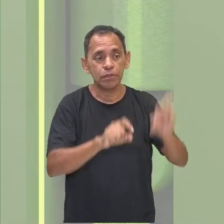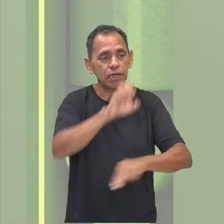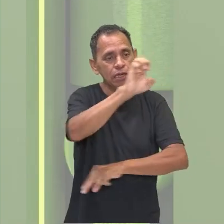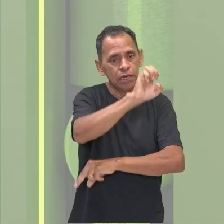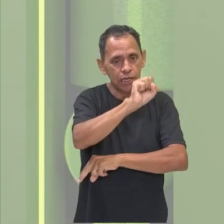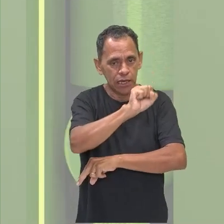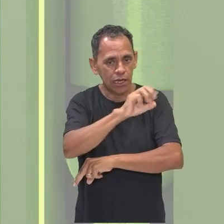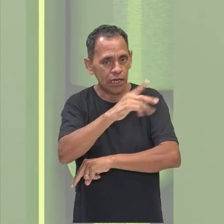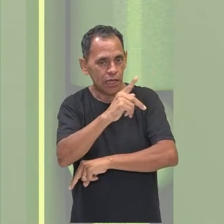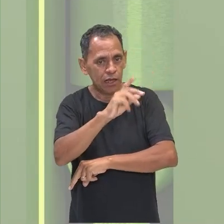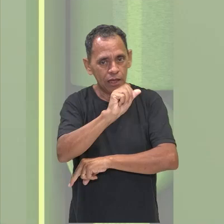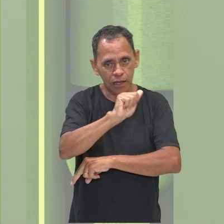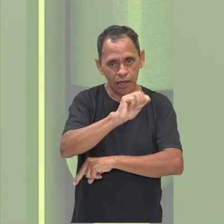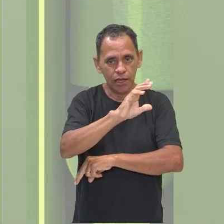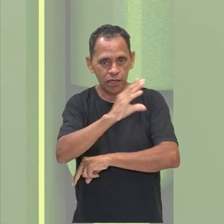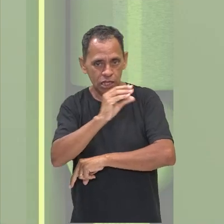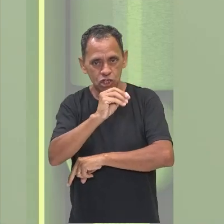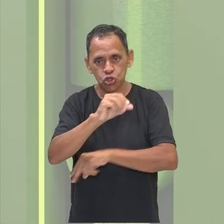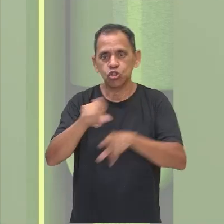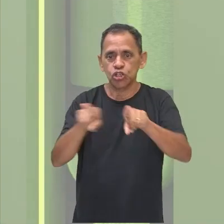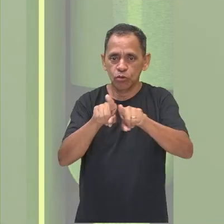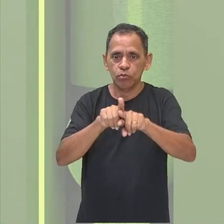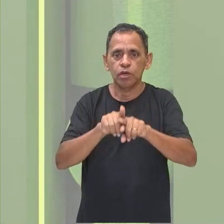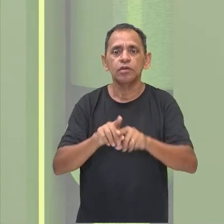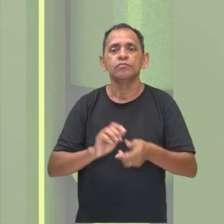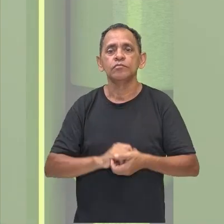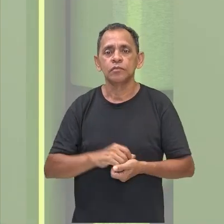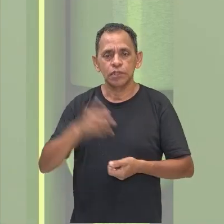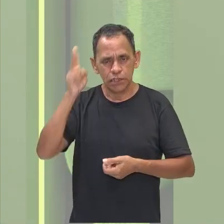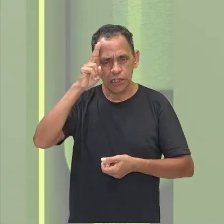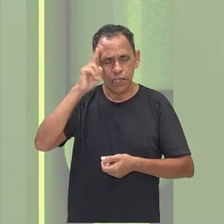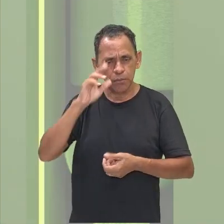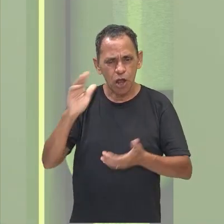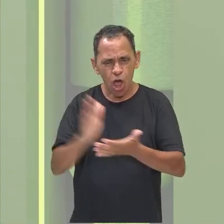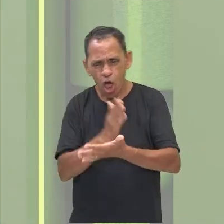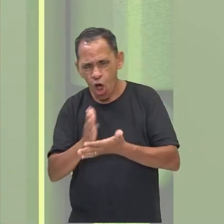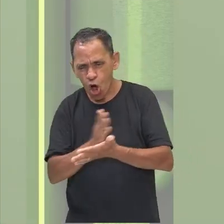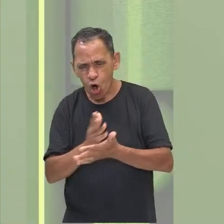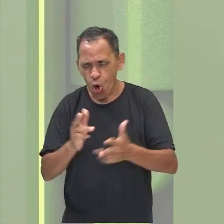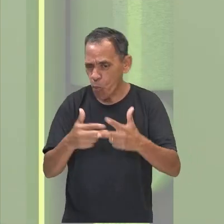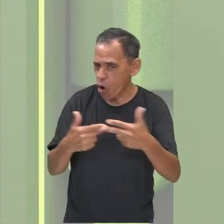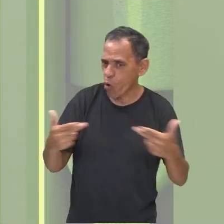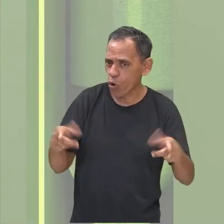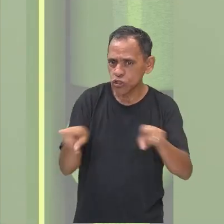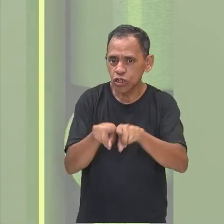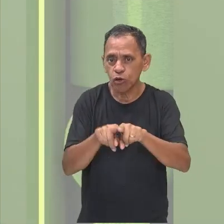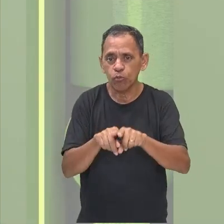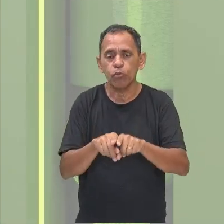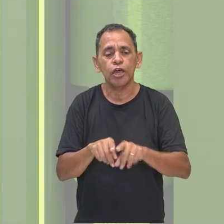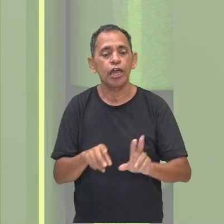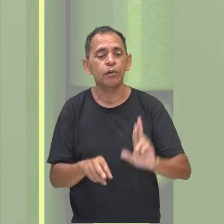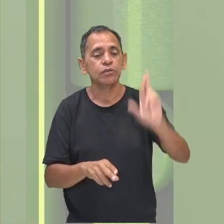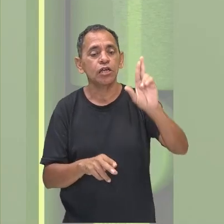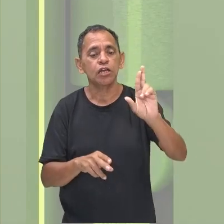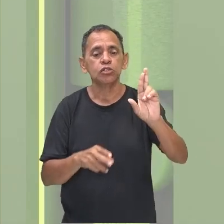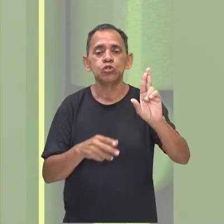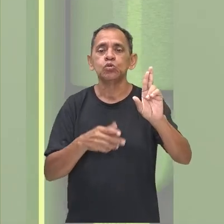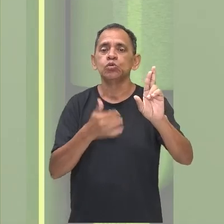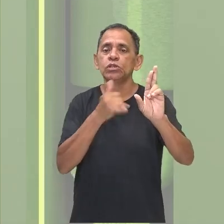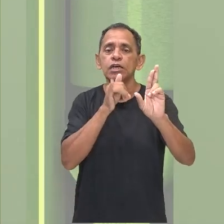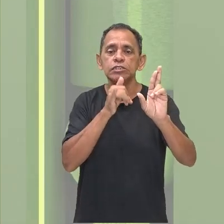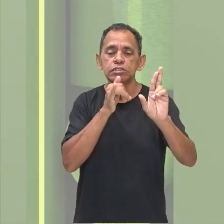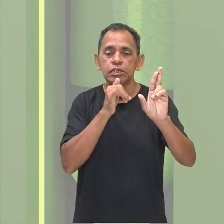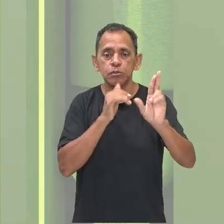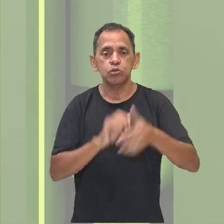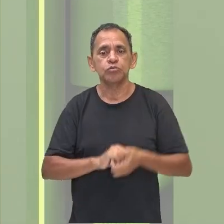automóvel tá bom de qualquer corpo que eu esteja estudando o movimento dele às vezes vai ser bem fácil de entender por meio